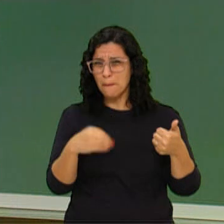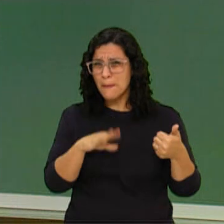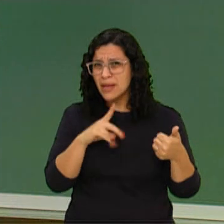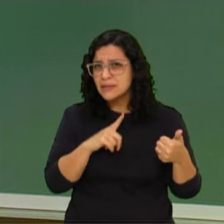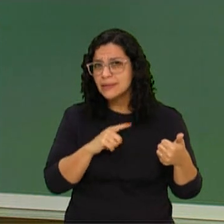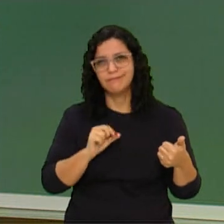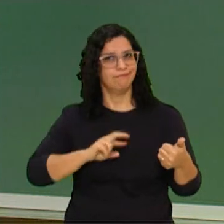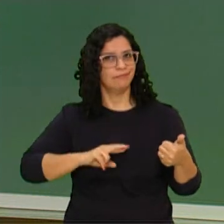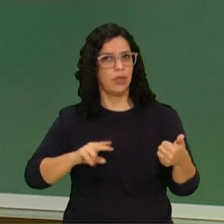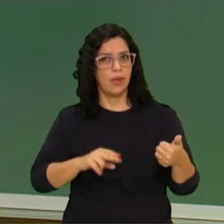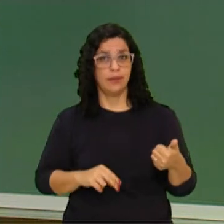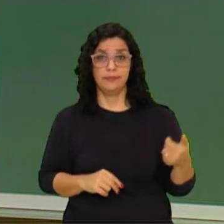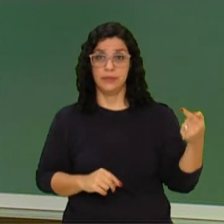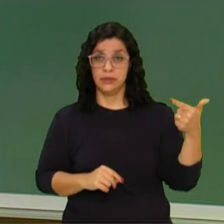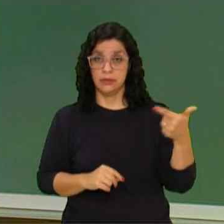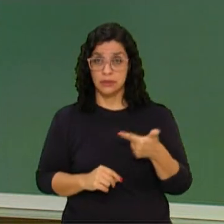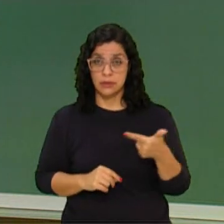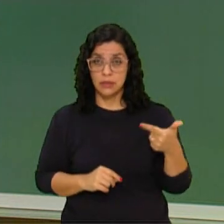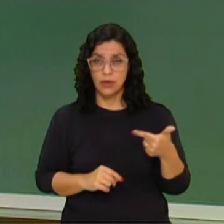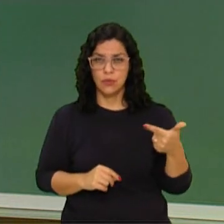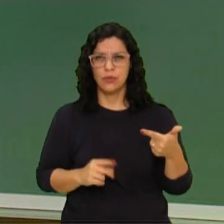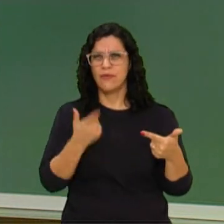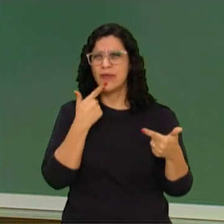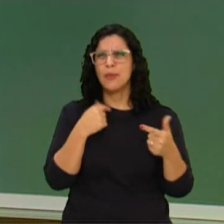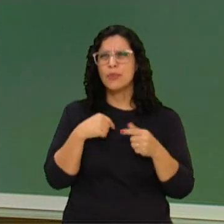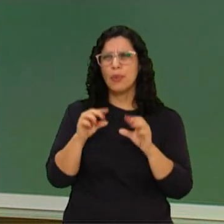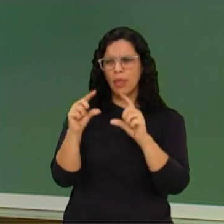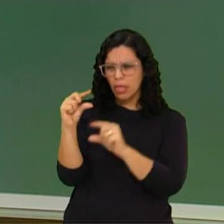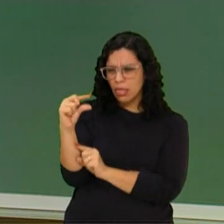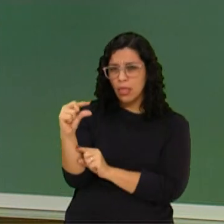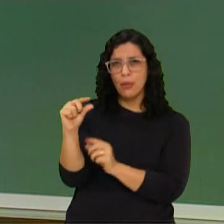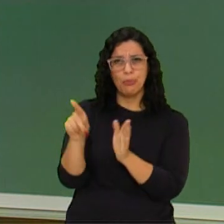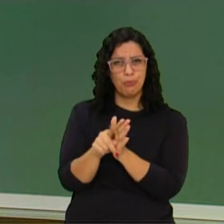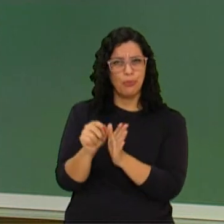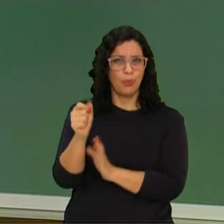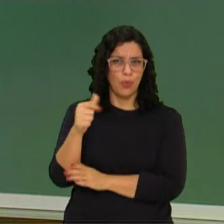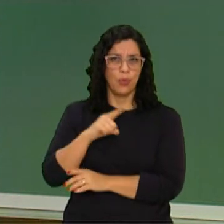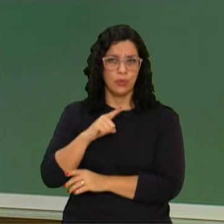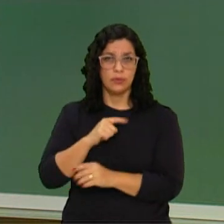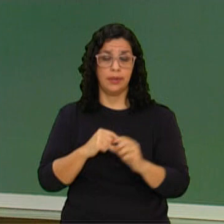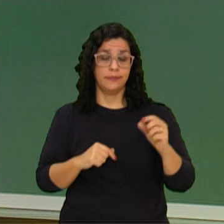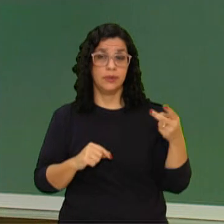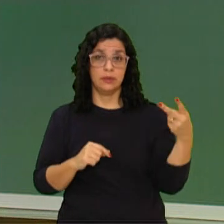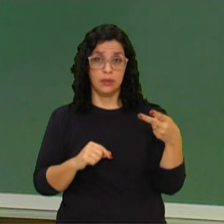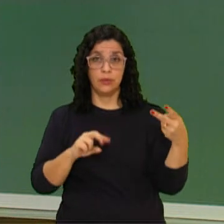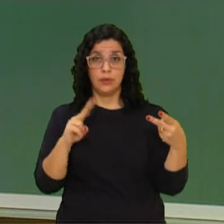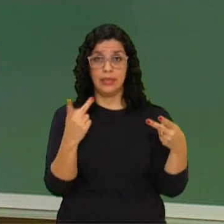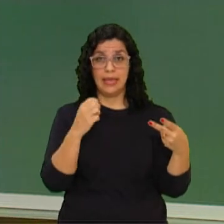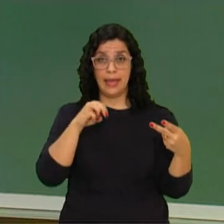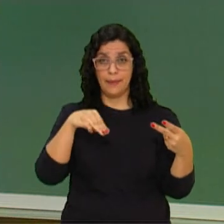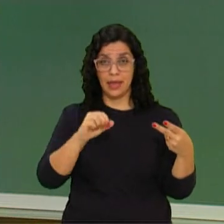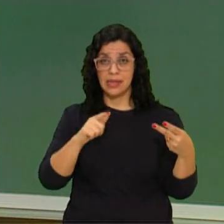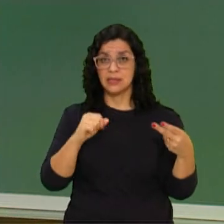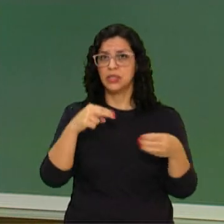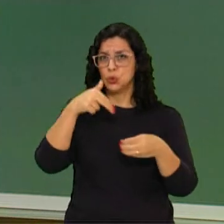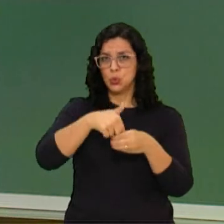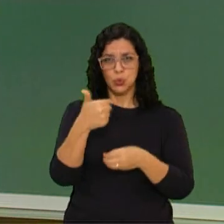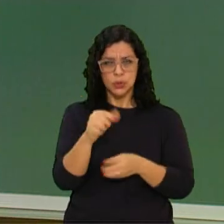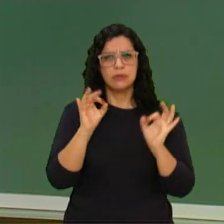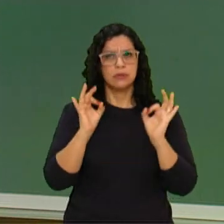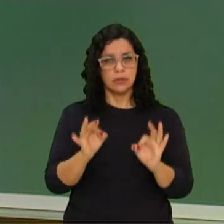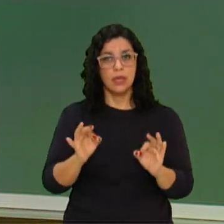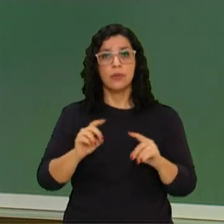são os mais numerosos. Lembra que foi aquela fatiazinha pequenininha lá de leucócitos, né? As hemácias são anucleadas, certeza,